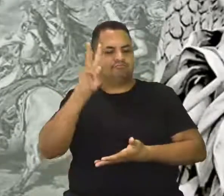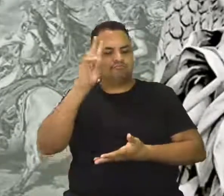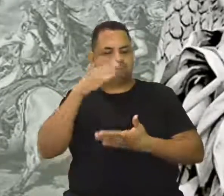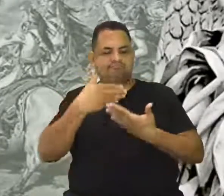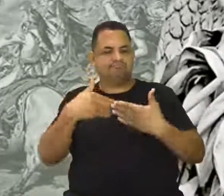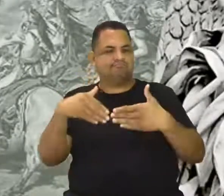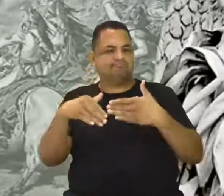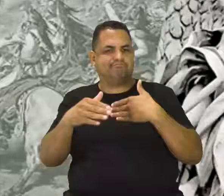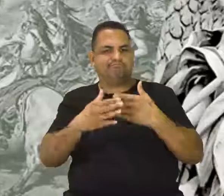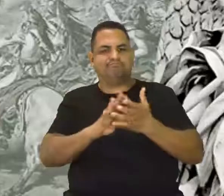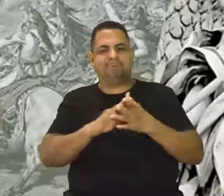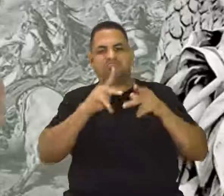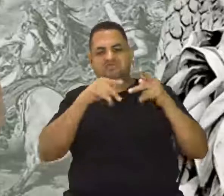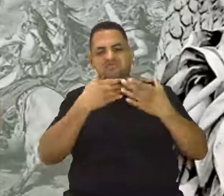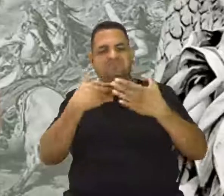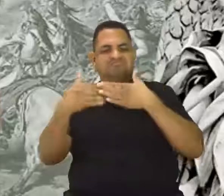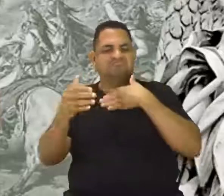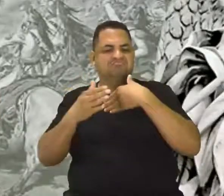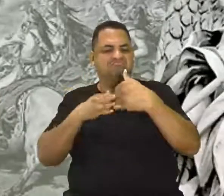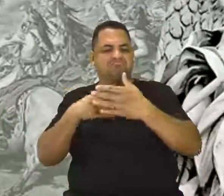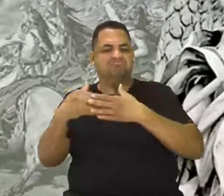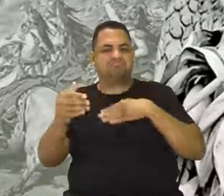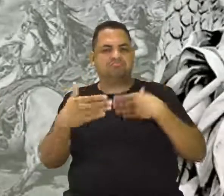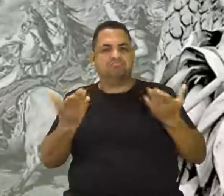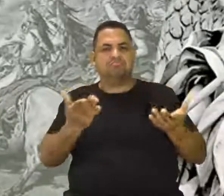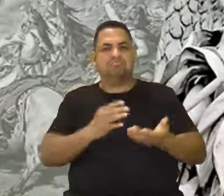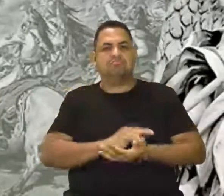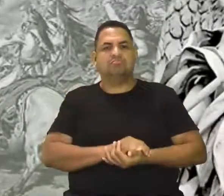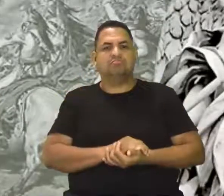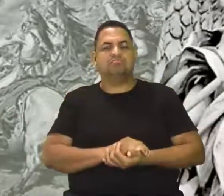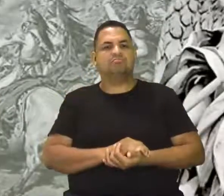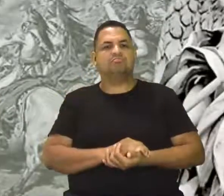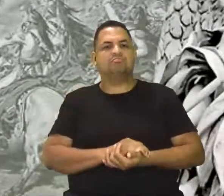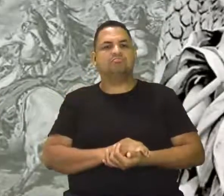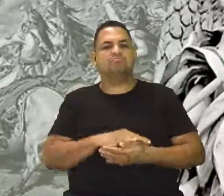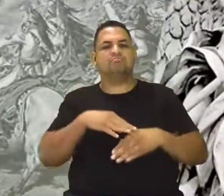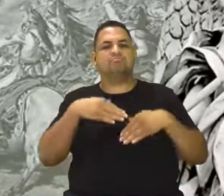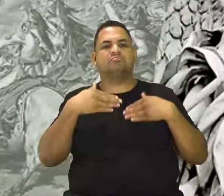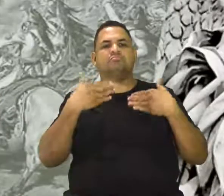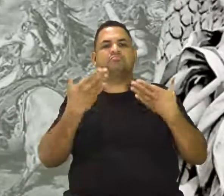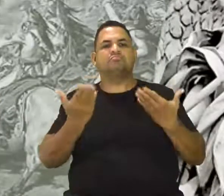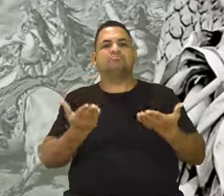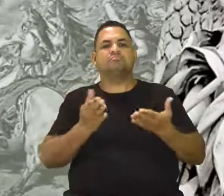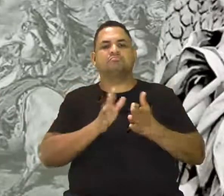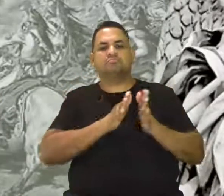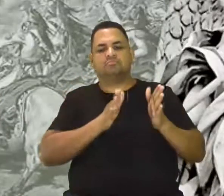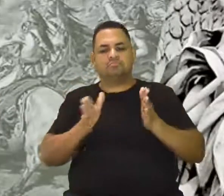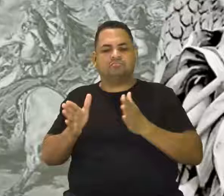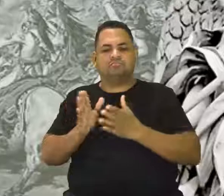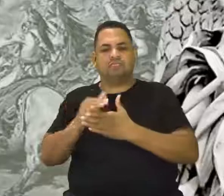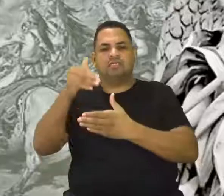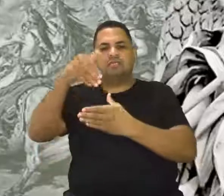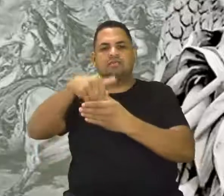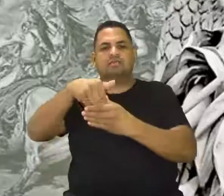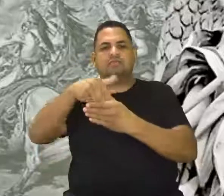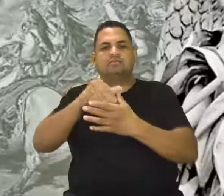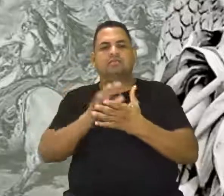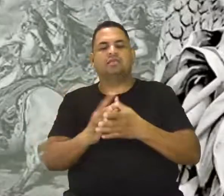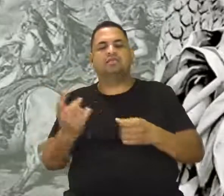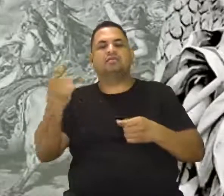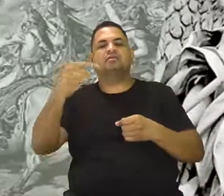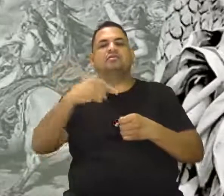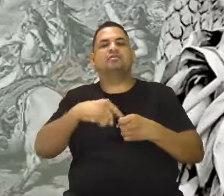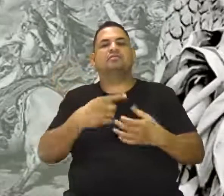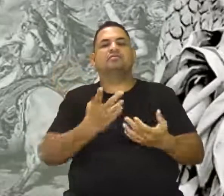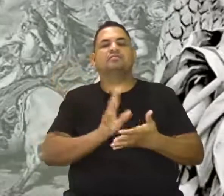quer mais que o povo se vire. Mas quando chega no período de eleição, o cara